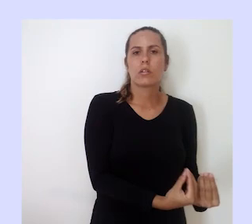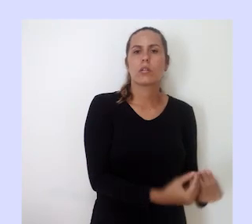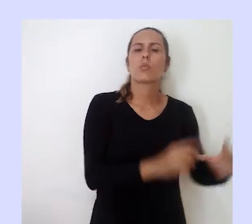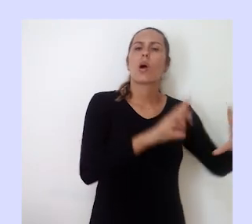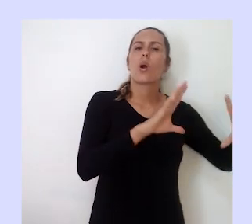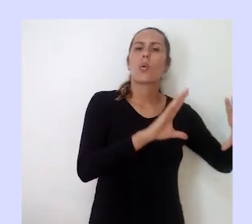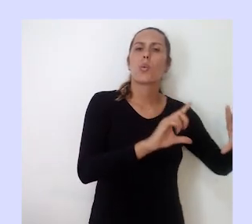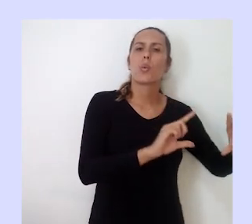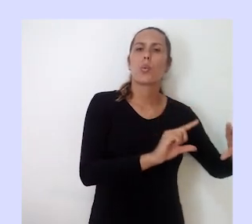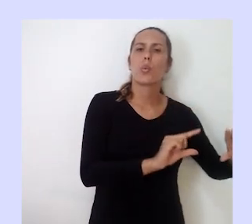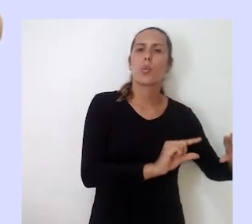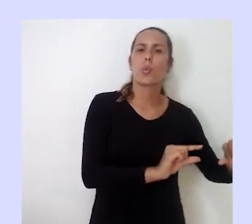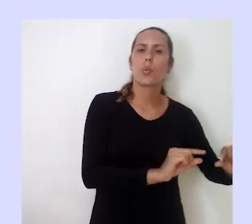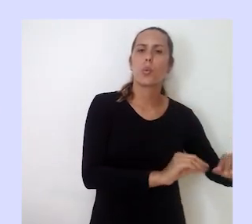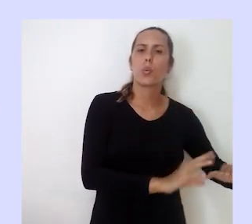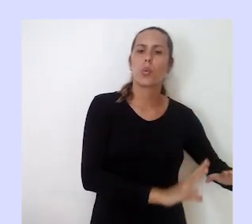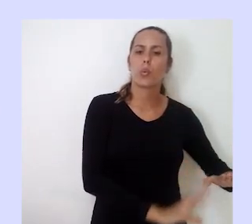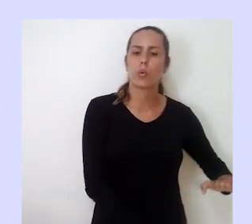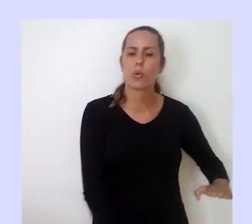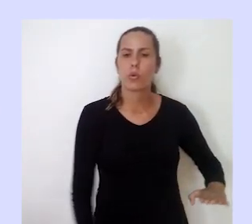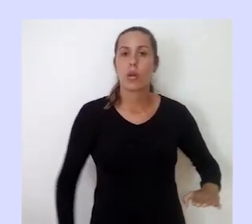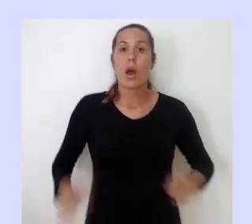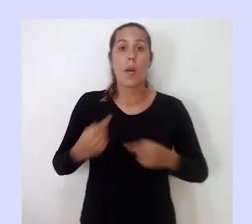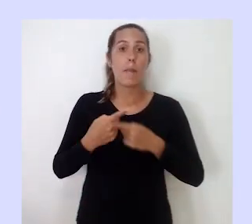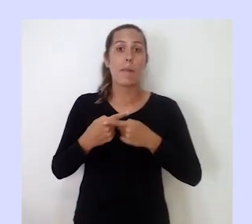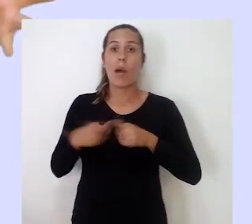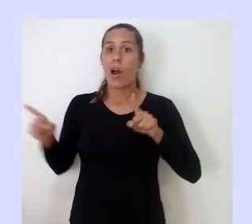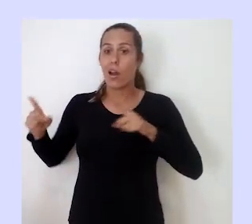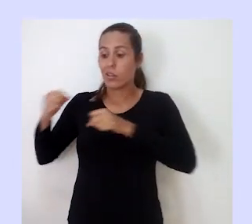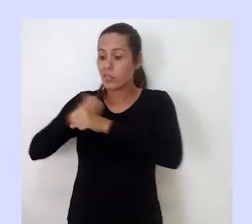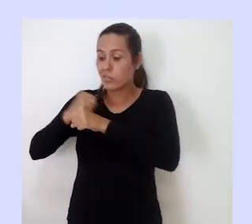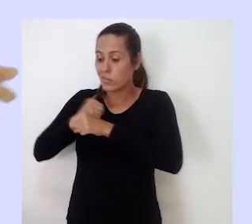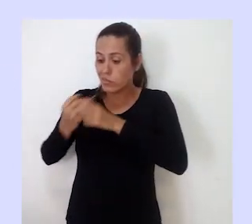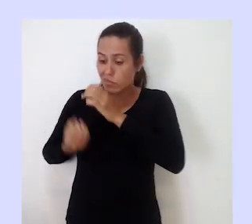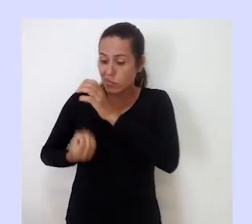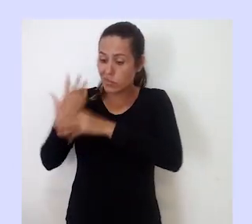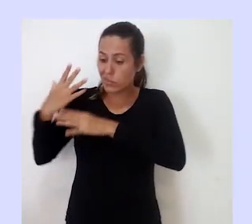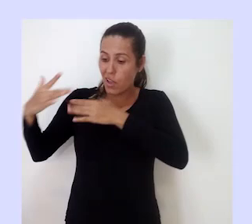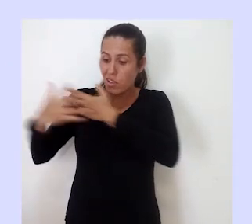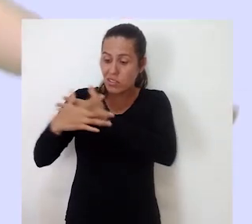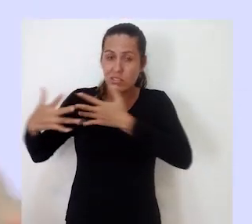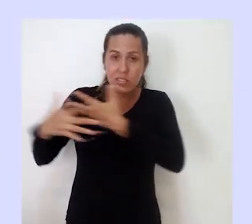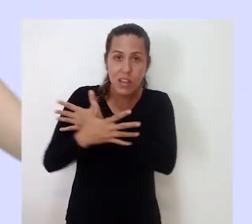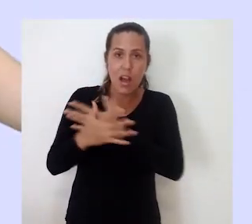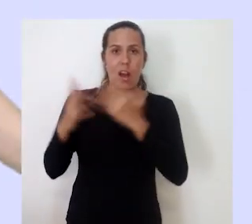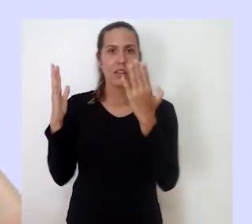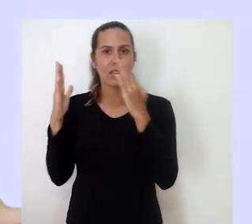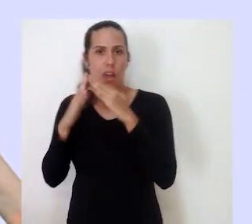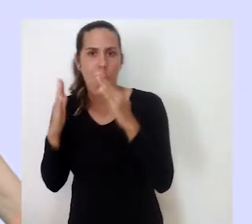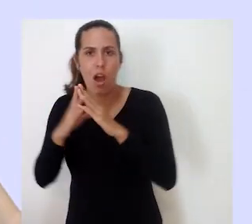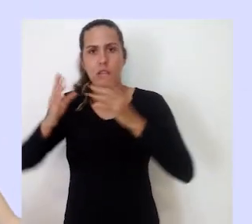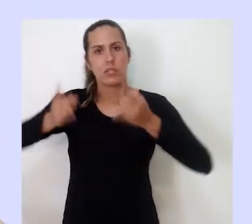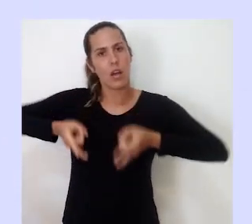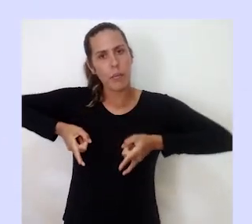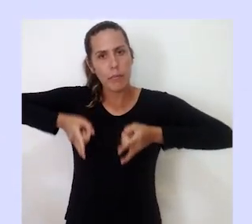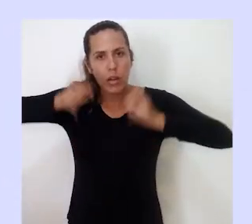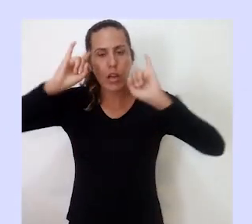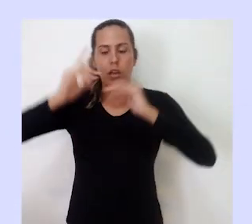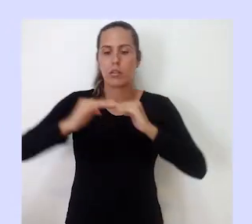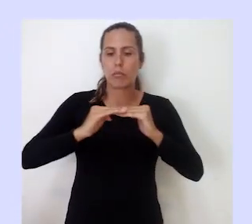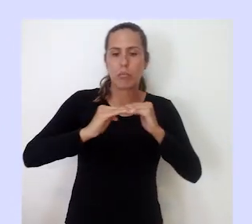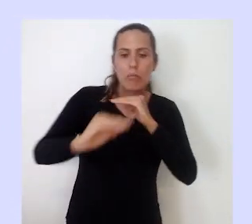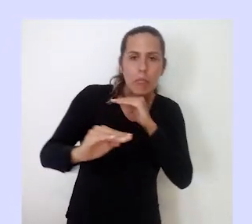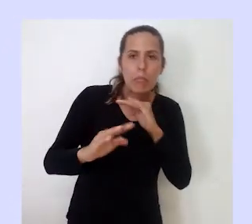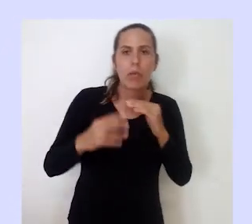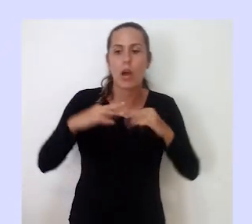vegetação e construir casas, prédios, lotes, cidades nas margens do rio. Então, quem é